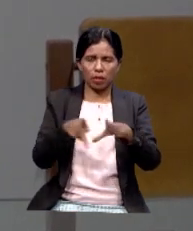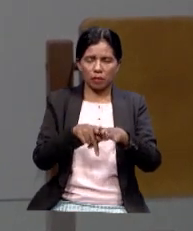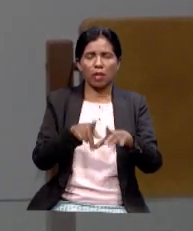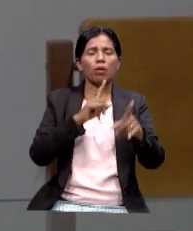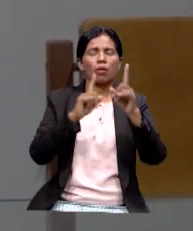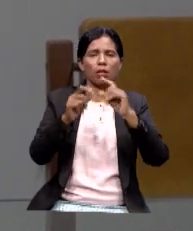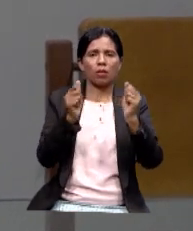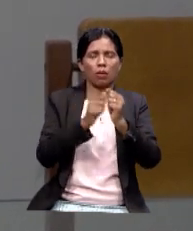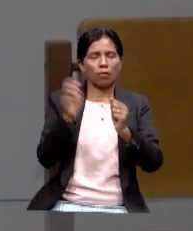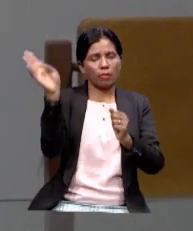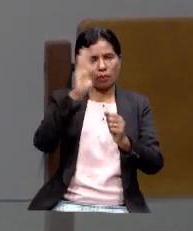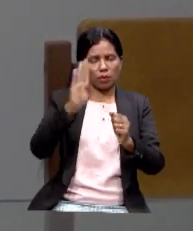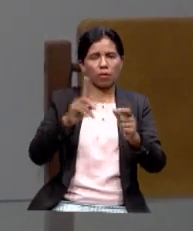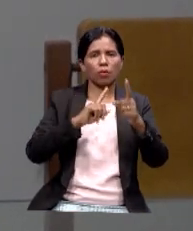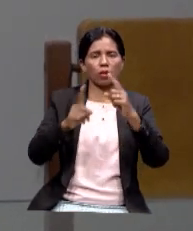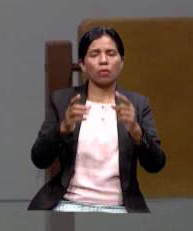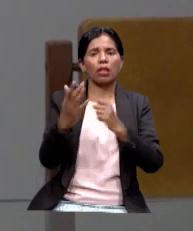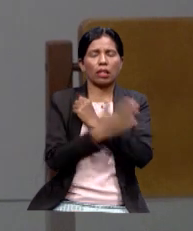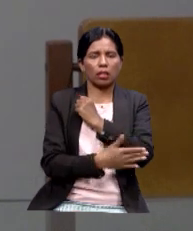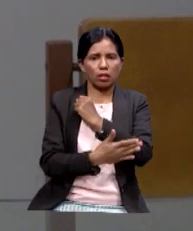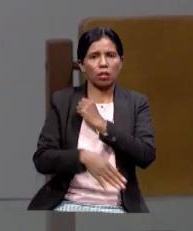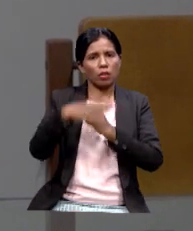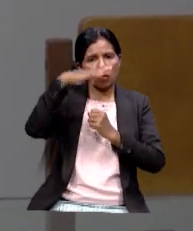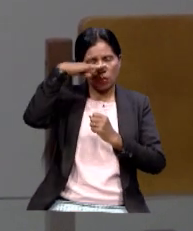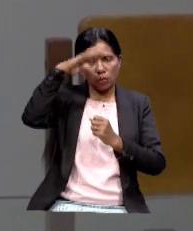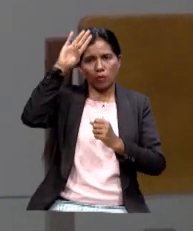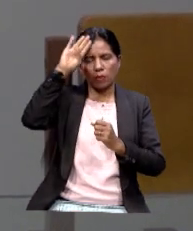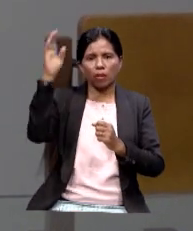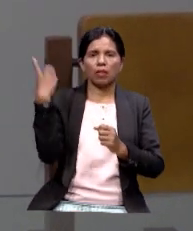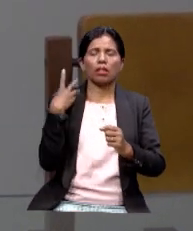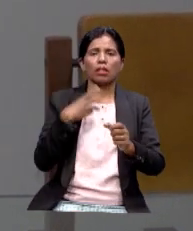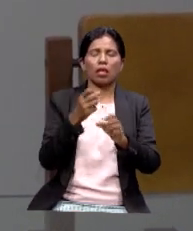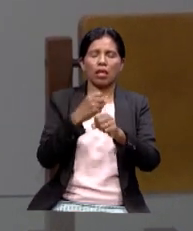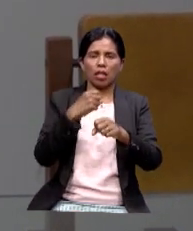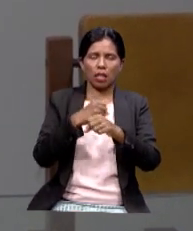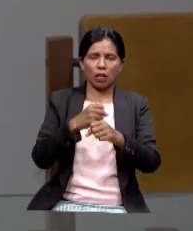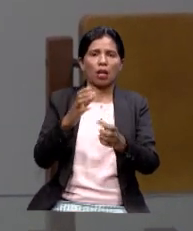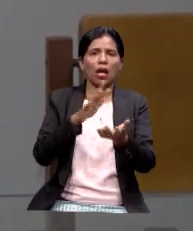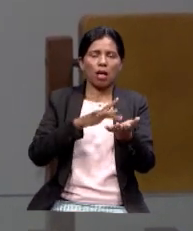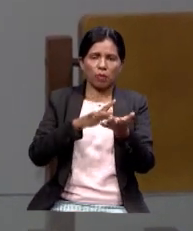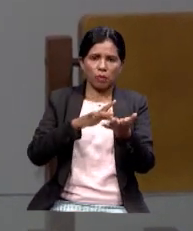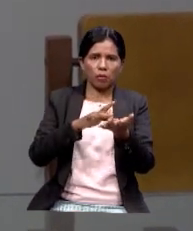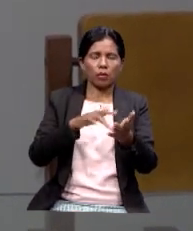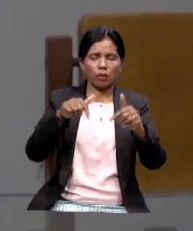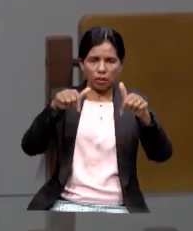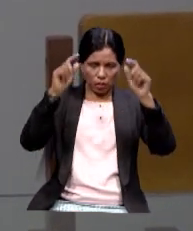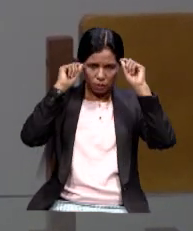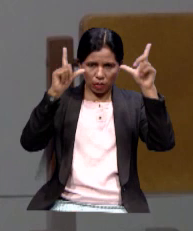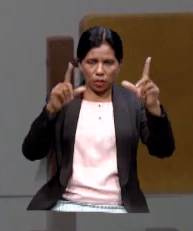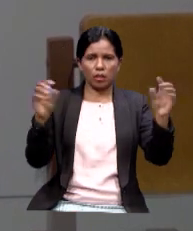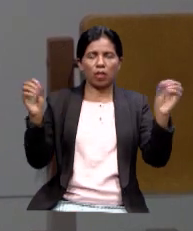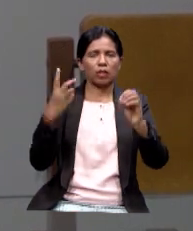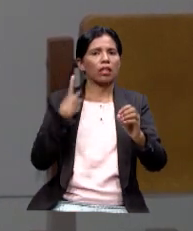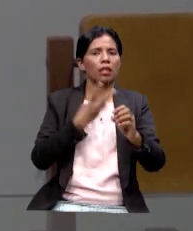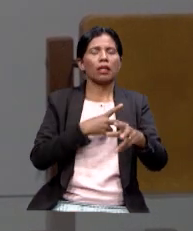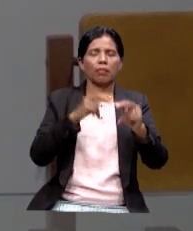o Brasil, acolhia o Cuba, para a rede, a fábrica de medicamentos de Timor-Leste. Não sei se tem